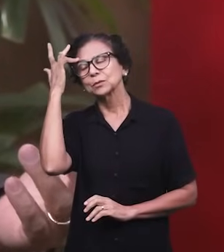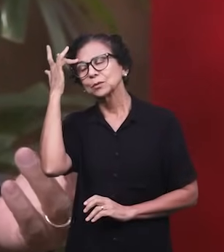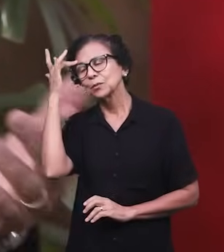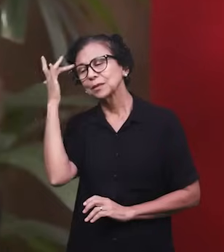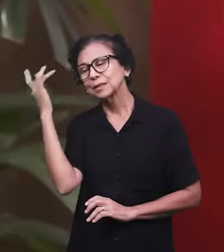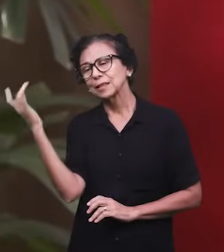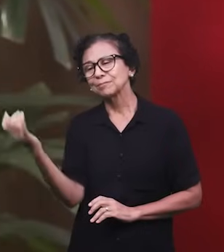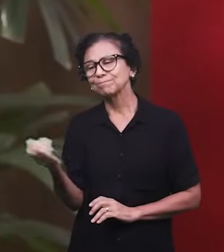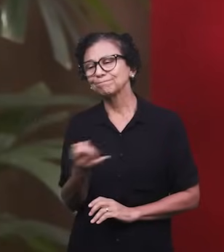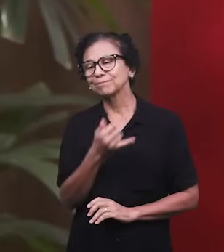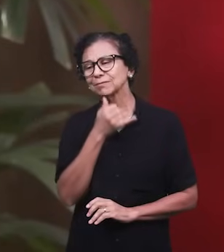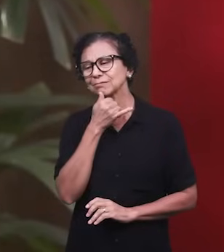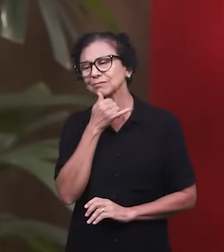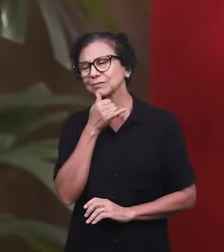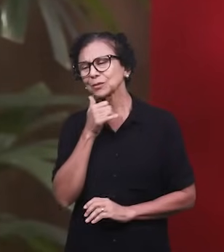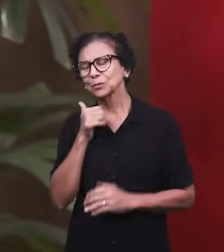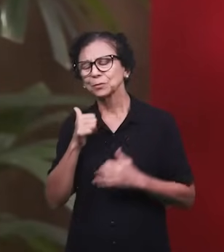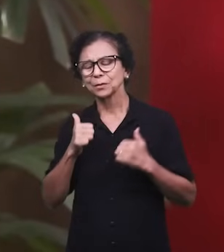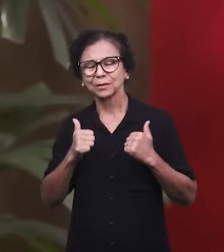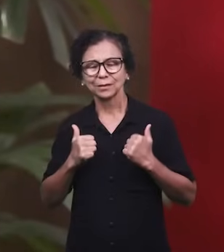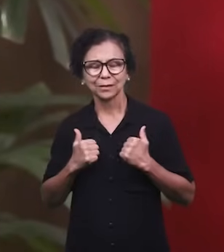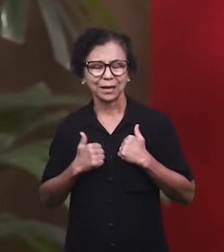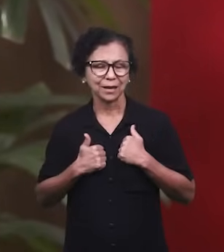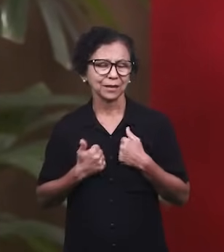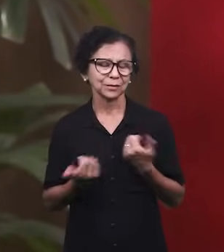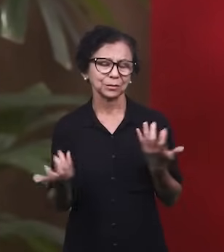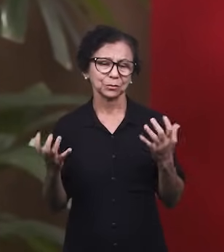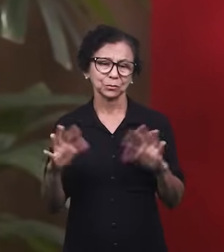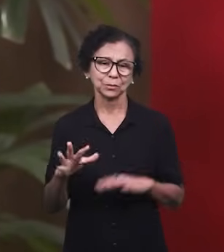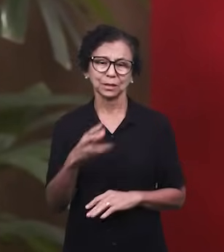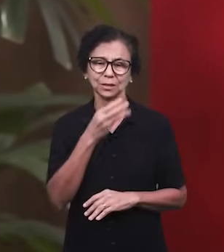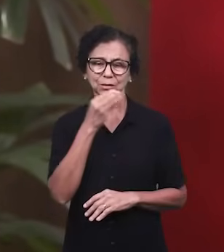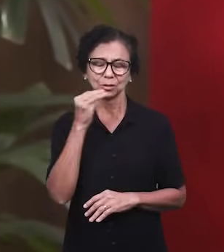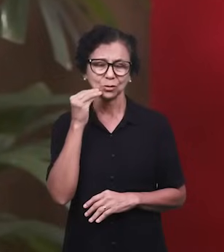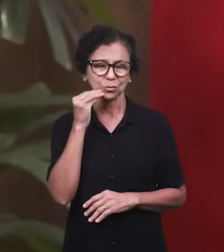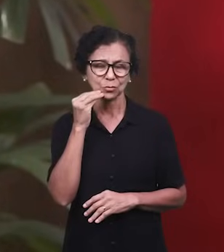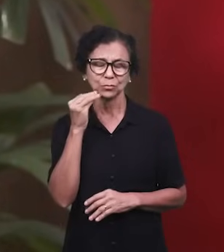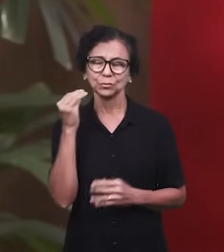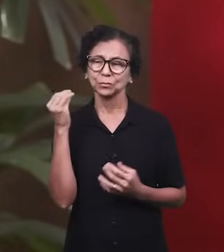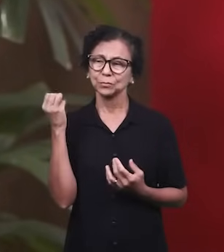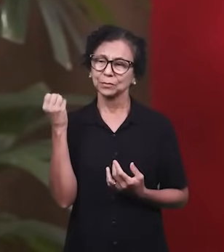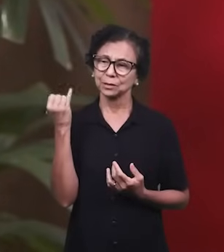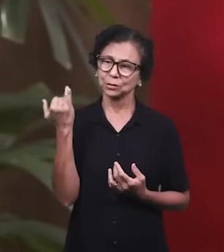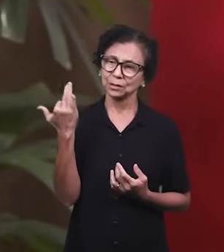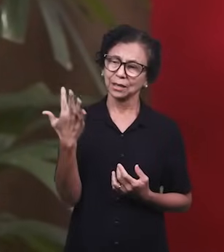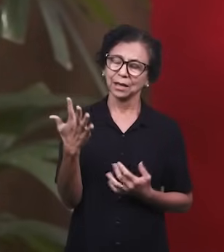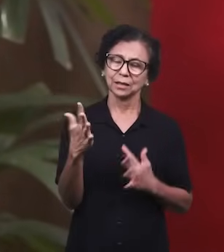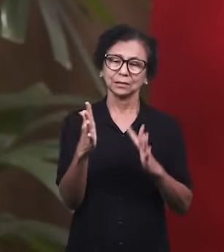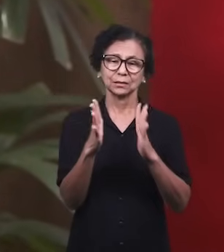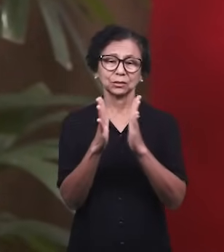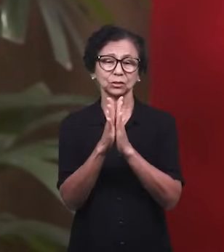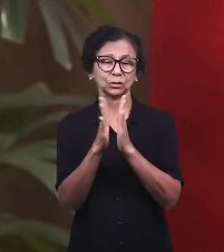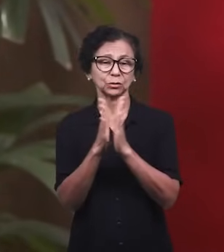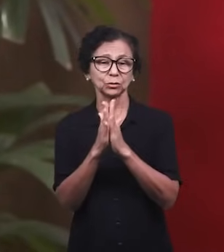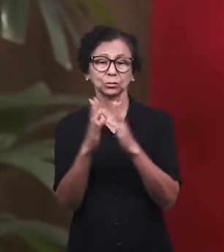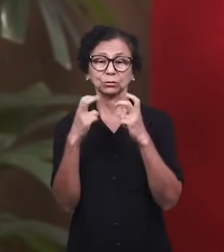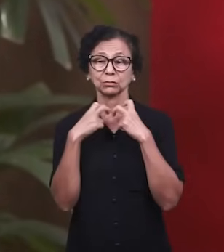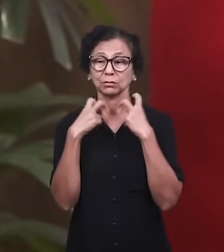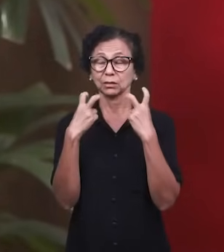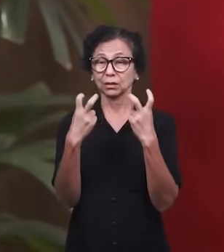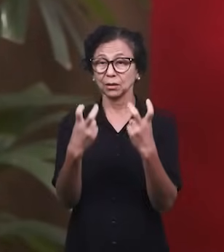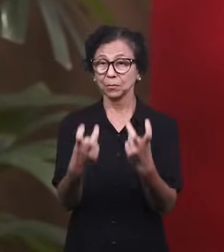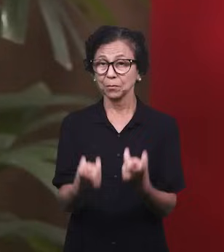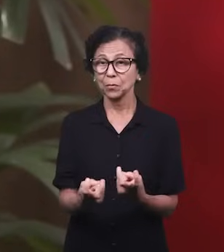recurso, porque o recurso é esse. Os recursos da graça. Que são os recursos da graça? A oração, o clamor,